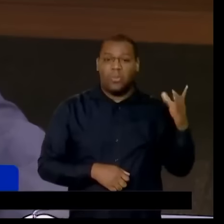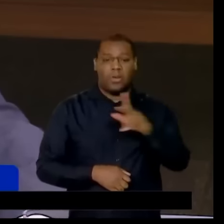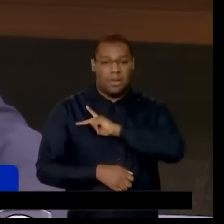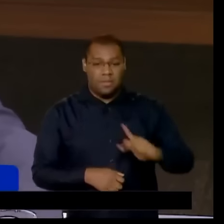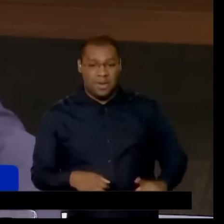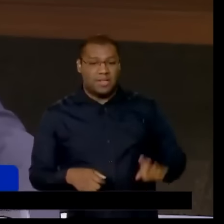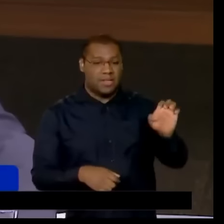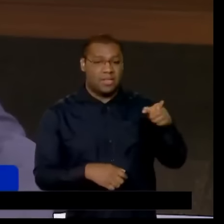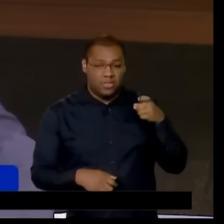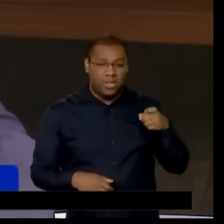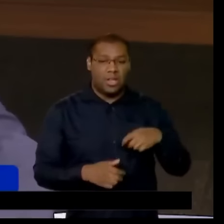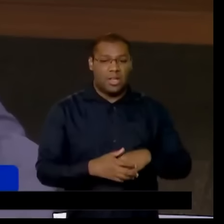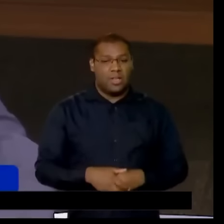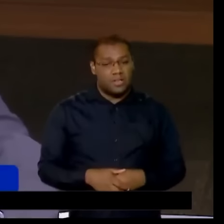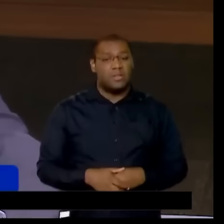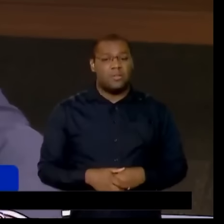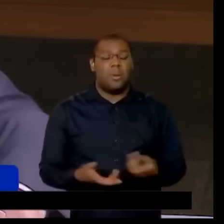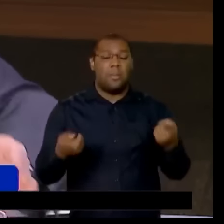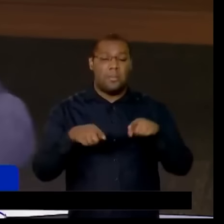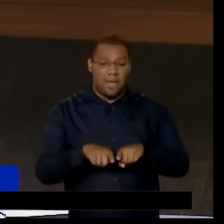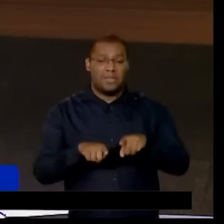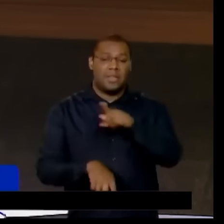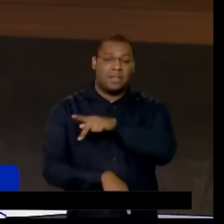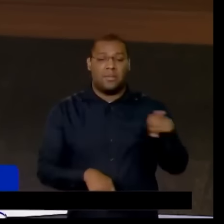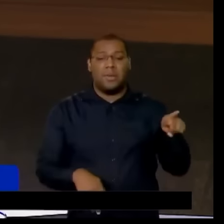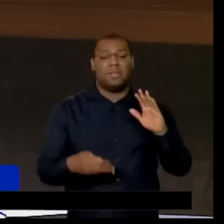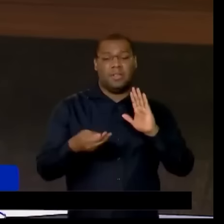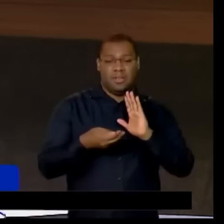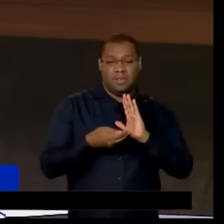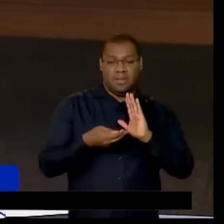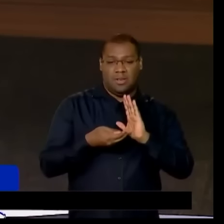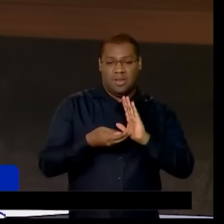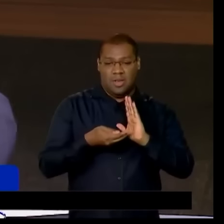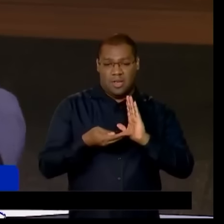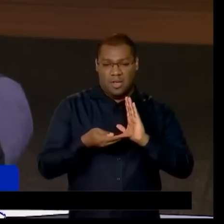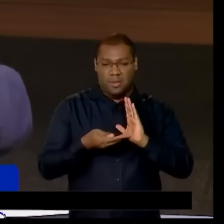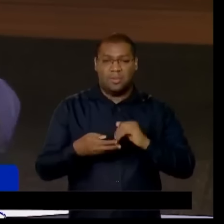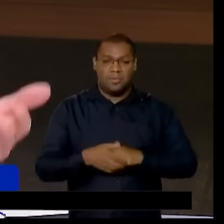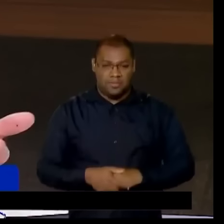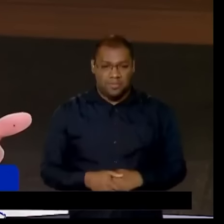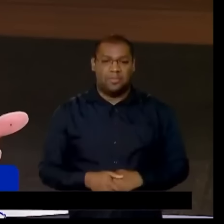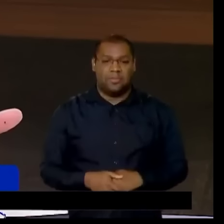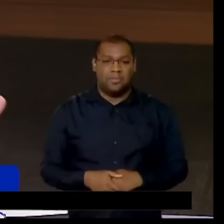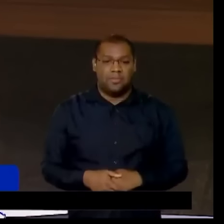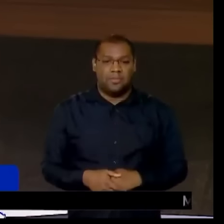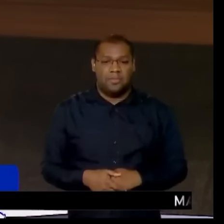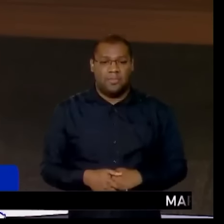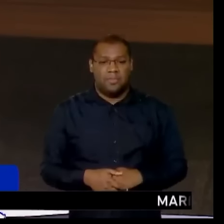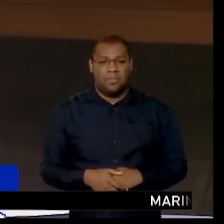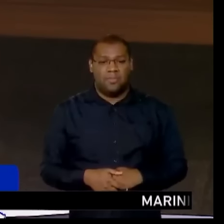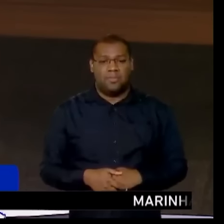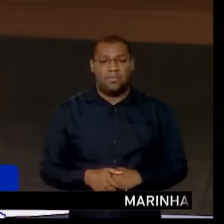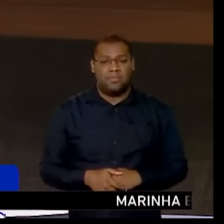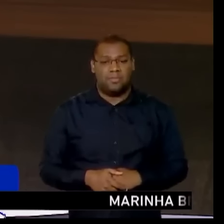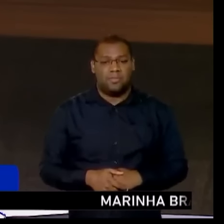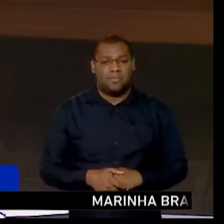o pires, a mesa, desonerava até a água que não tinha dentro do copo, ou seja, aí levou a um desastre. Porque toda vez